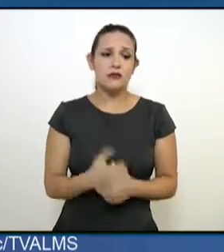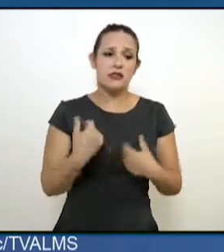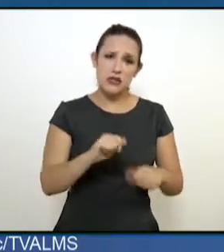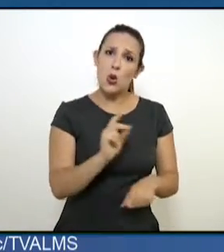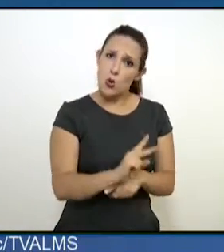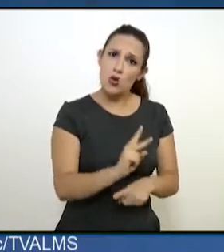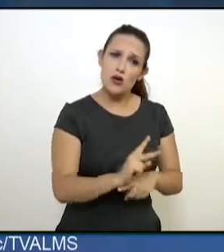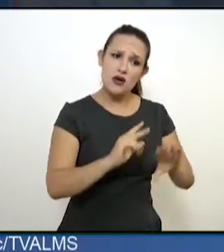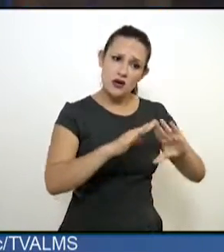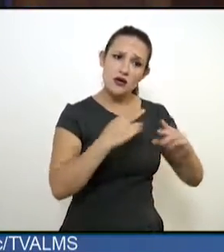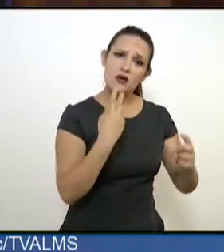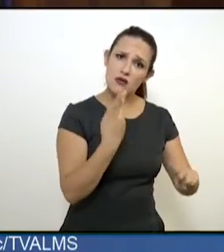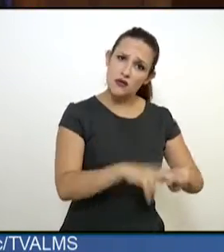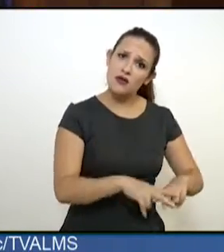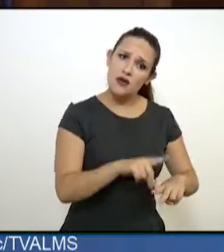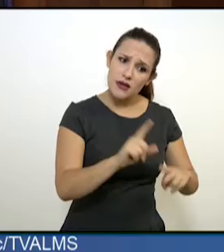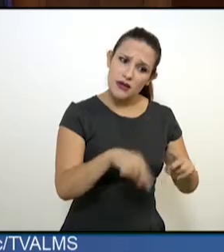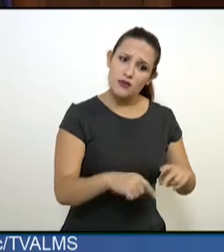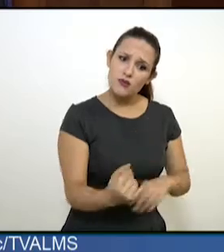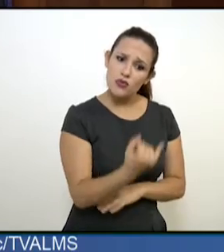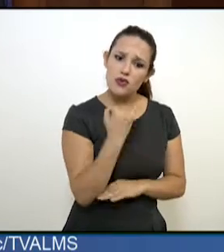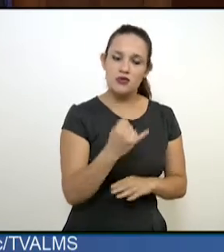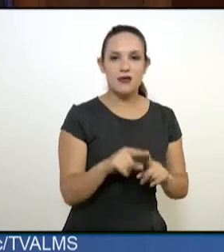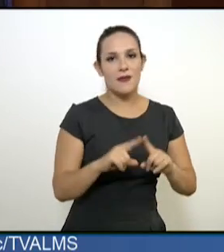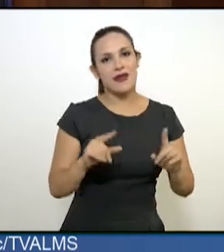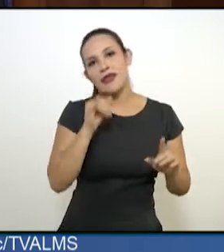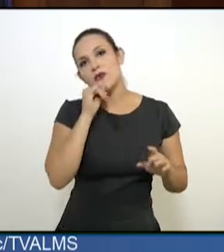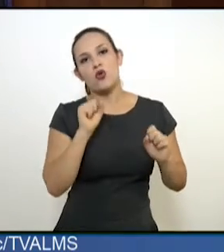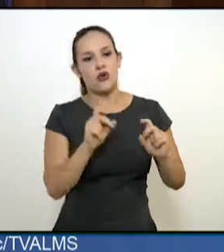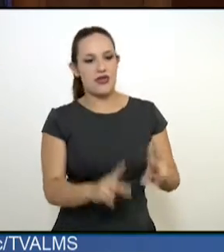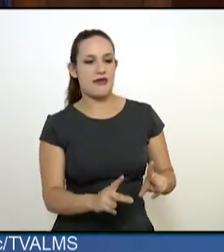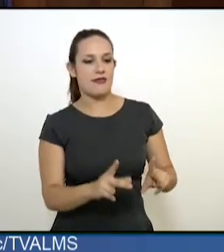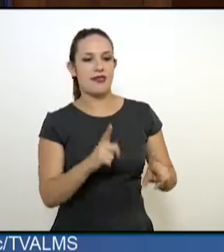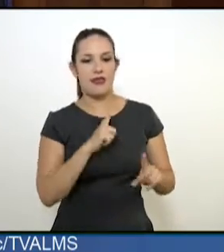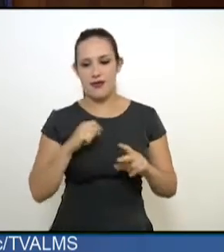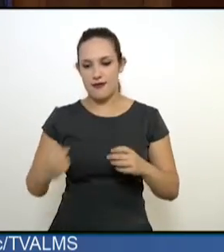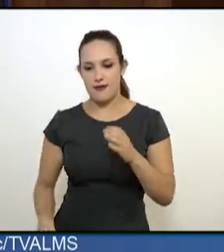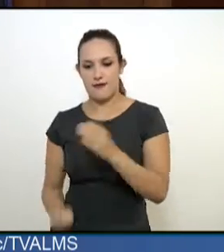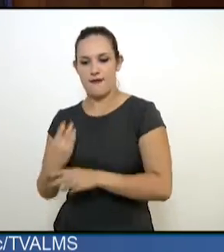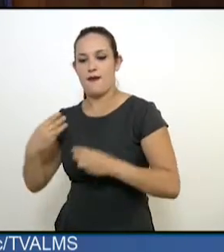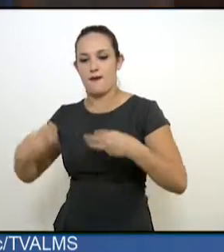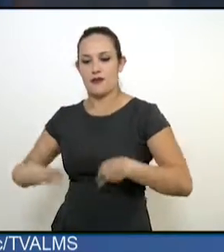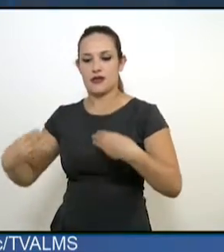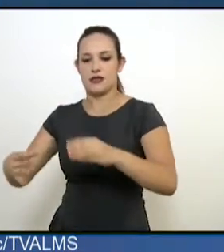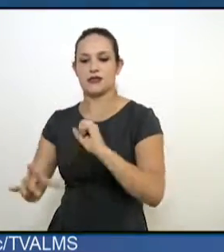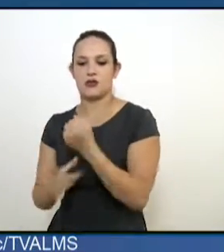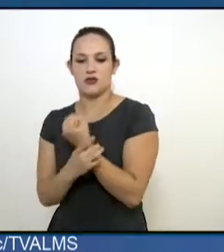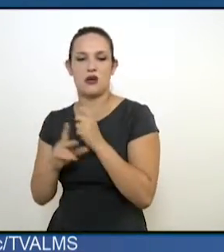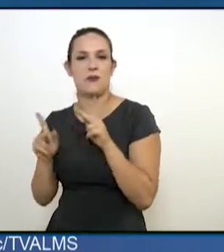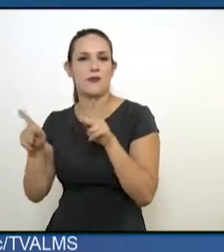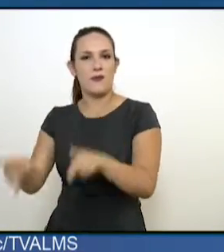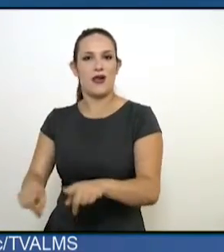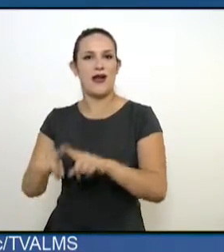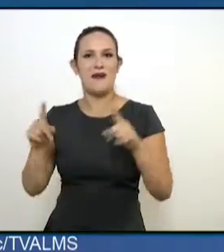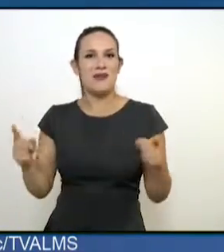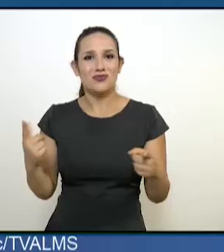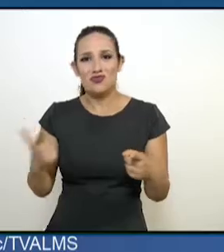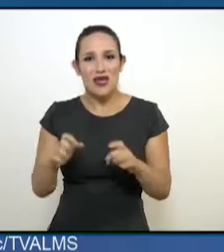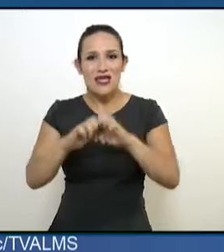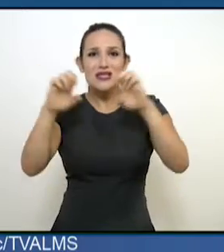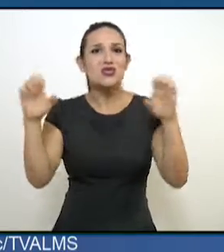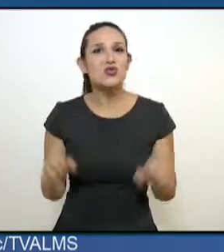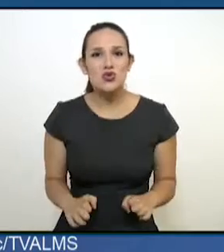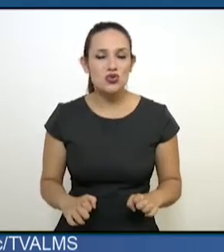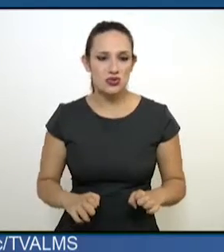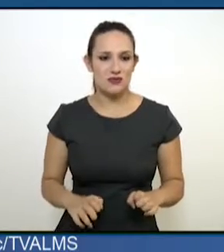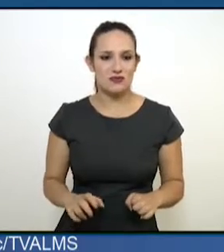por si só já vale um ministério. Agora, também não basta criar o Ministério da Segurança Pública se não der estrutura como não